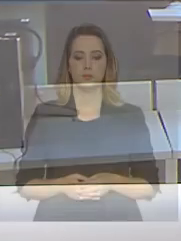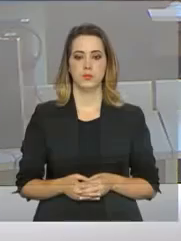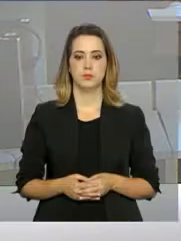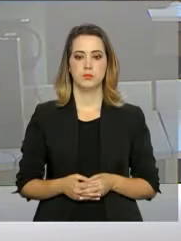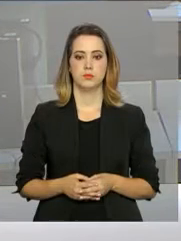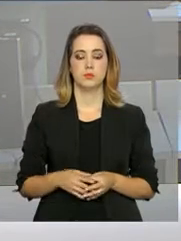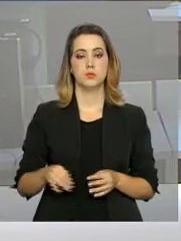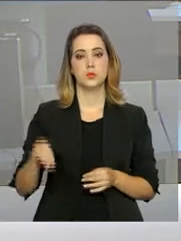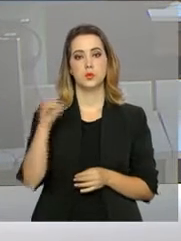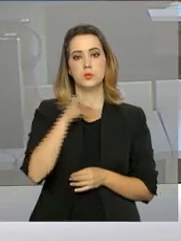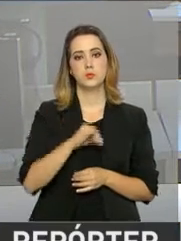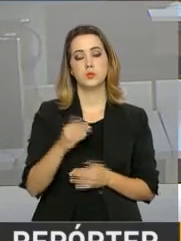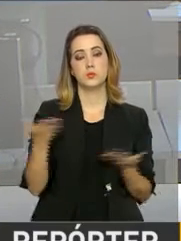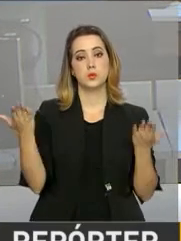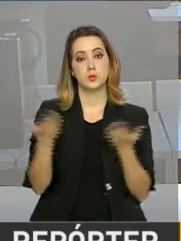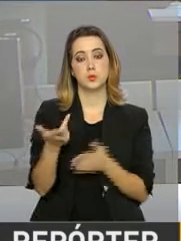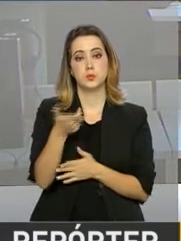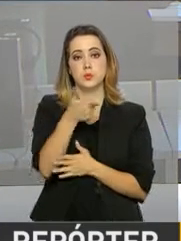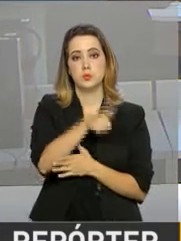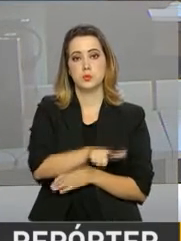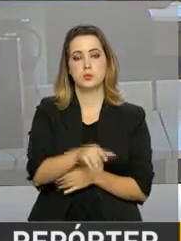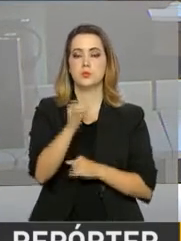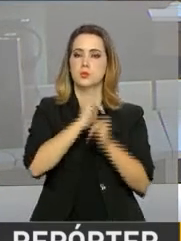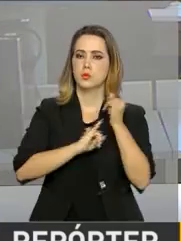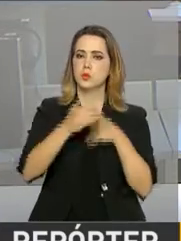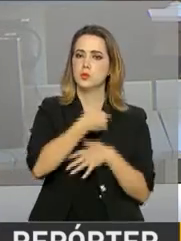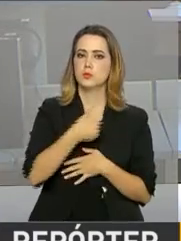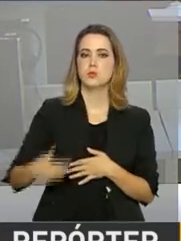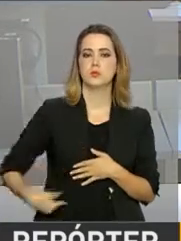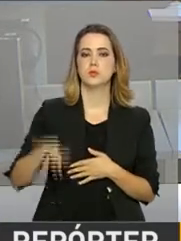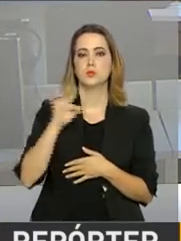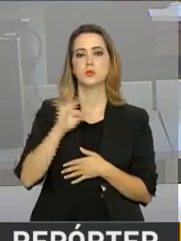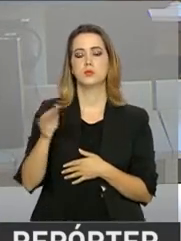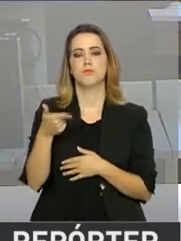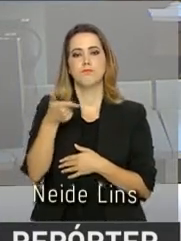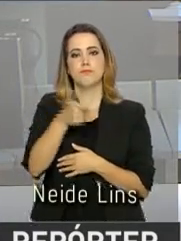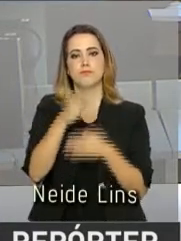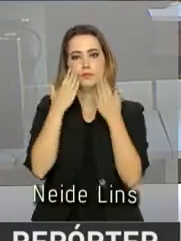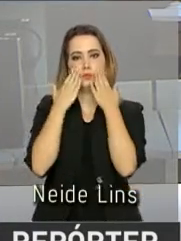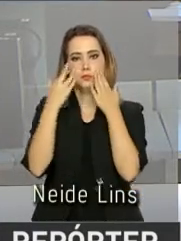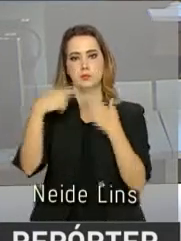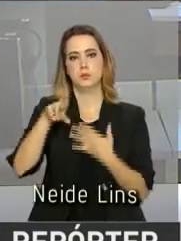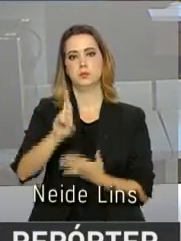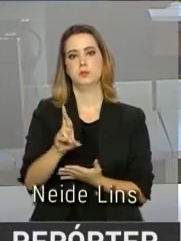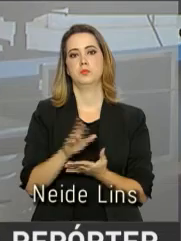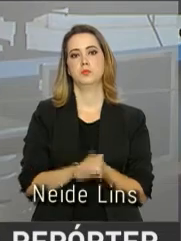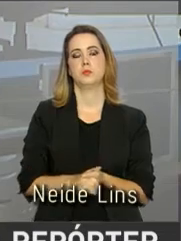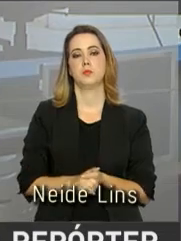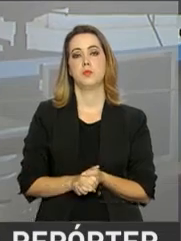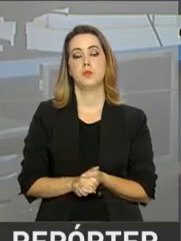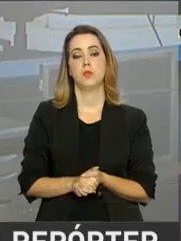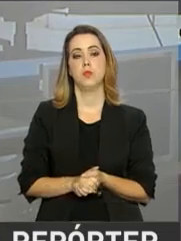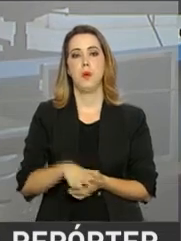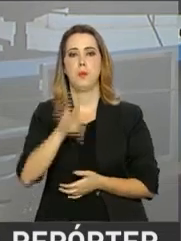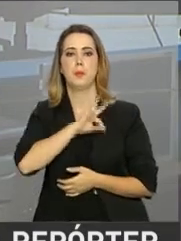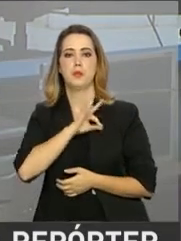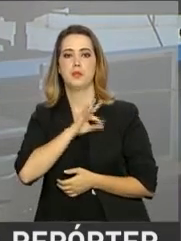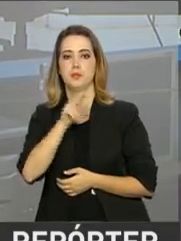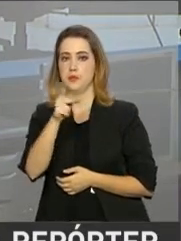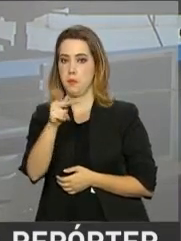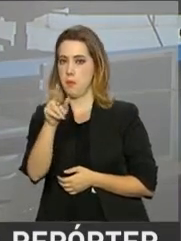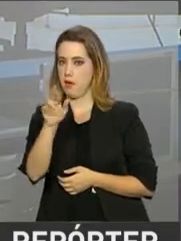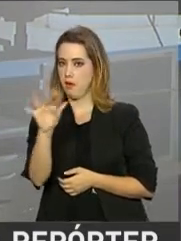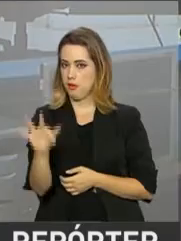olá estamos de volta com as notícias do governo federal e mais uma edição do repórter nbr a polícia rodoviária